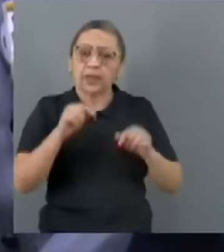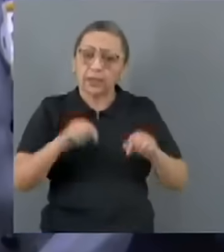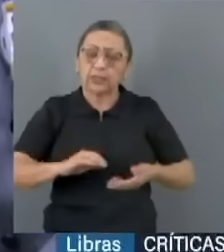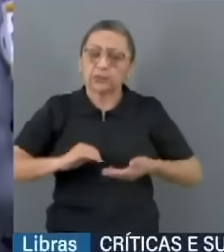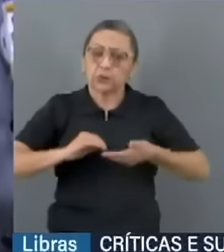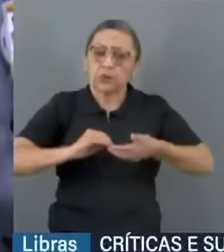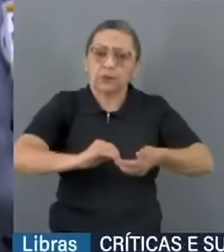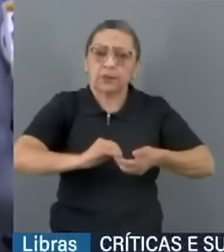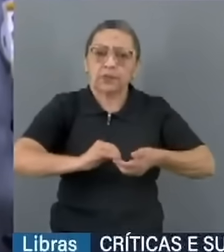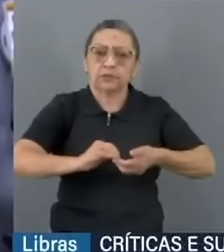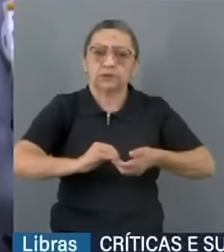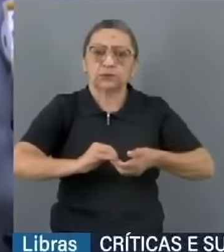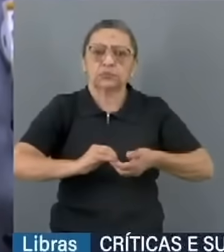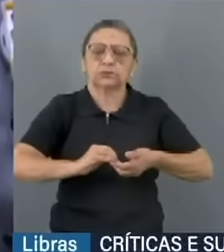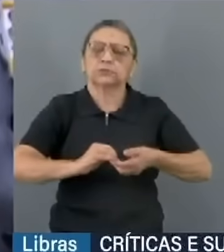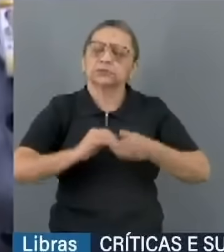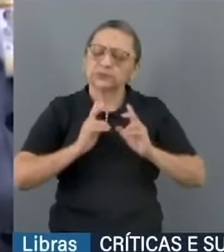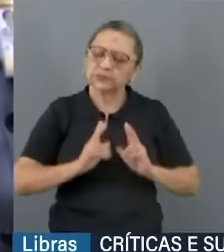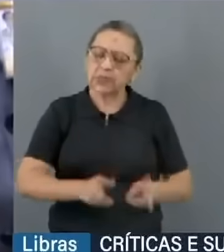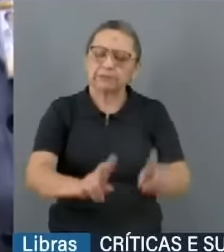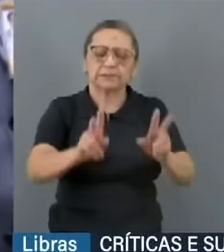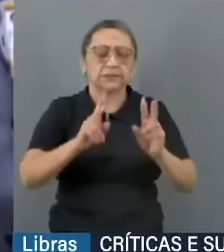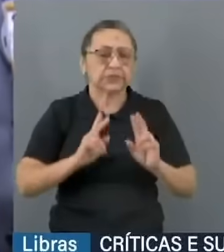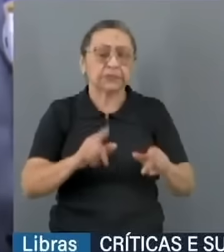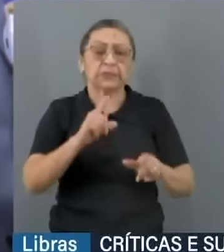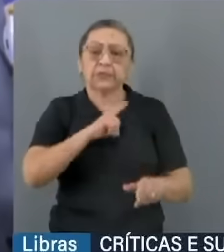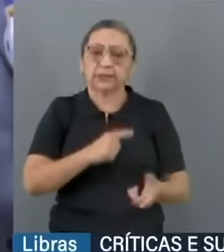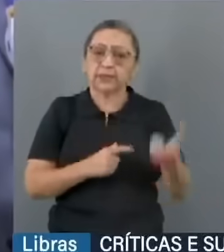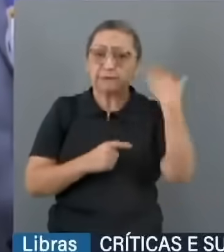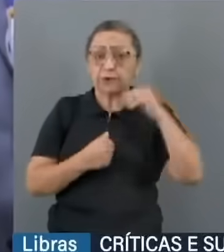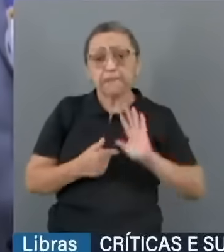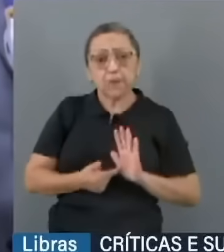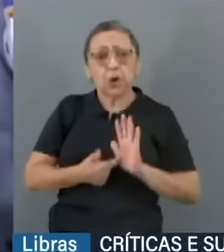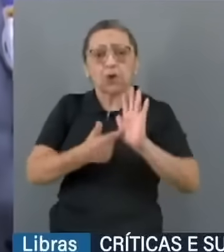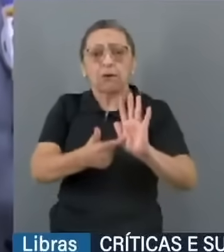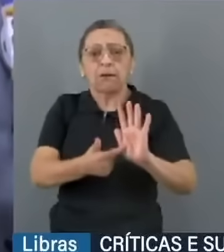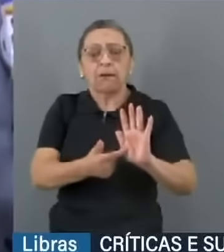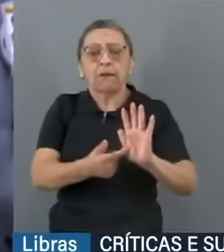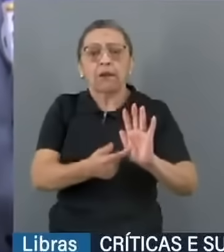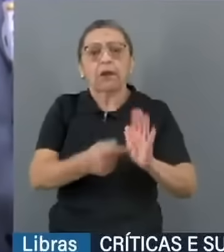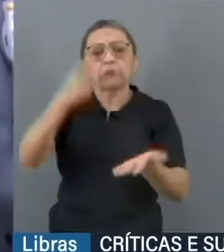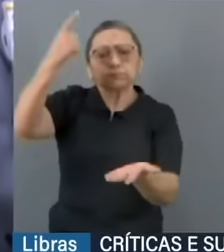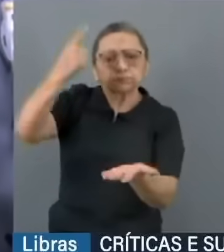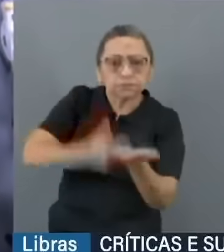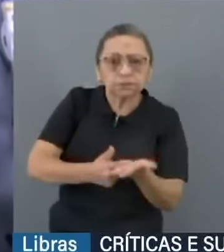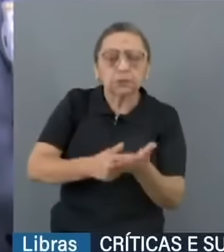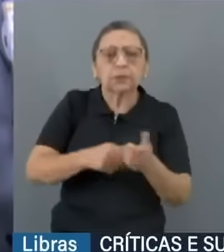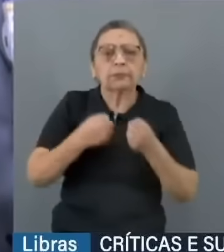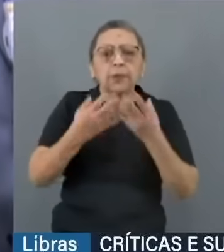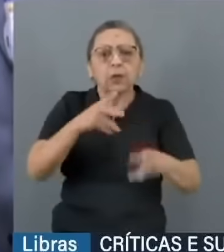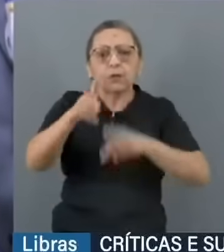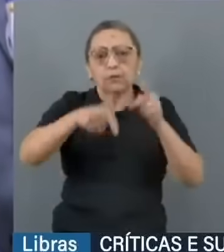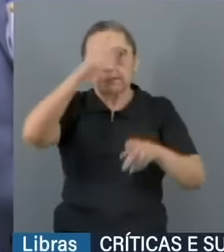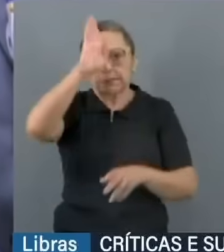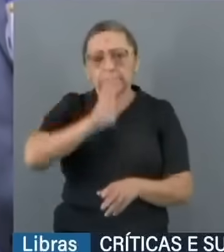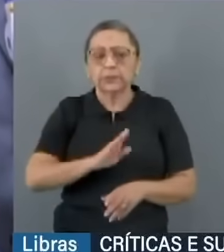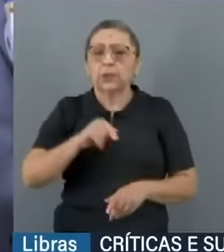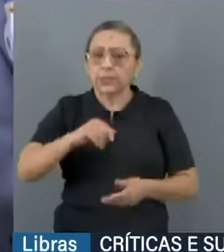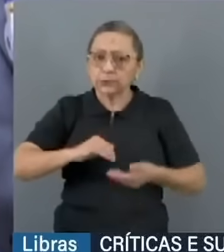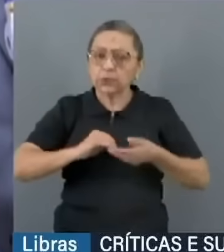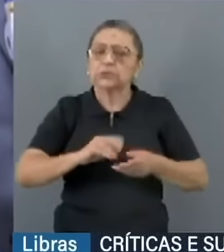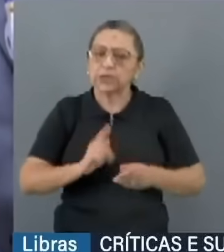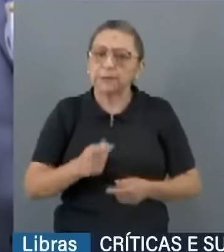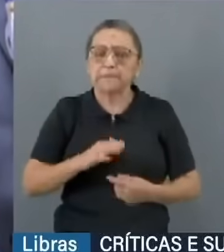Congresso Nacional, toda vez que teve que mostrar compromisso com o povo brasileiro, ele